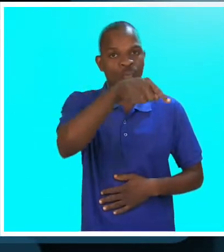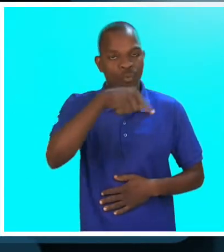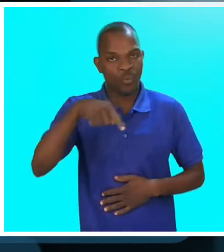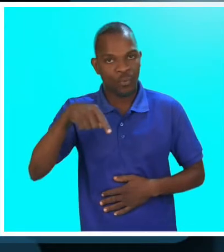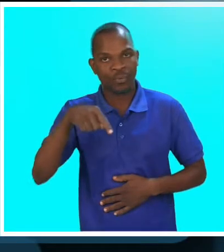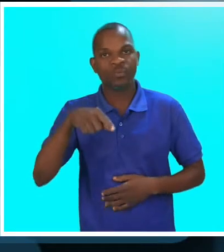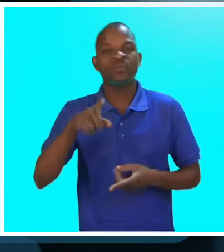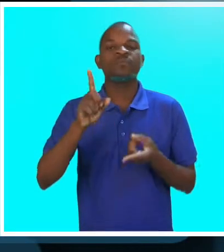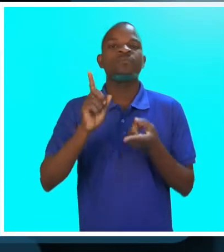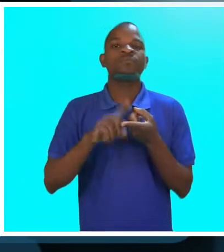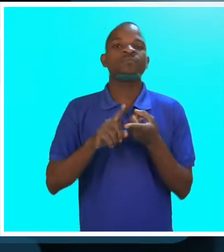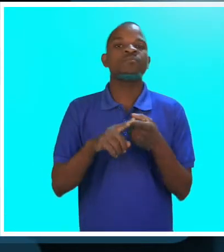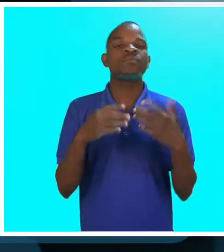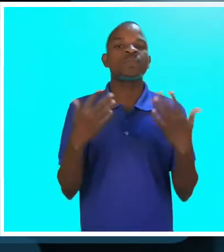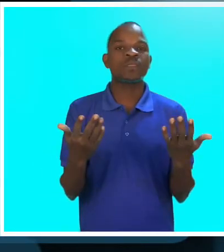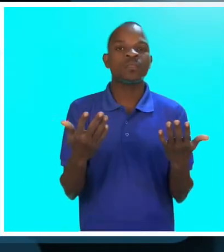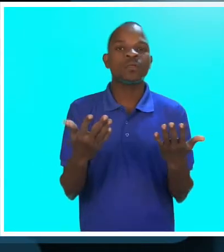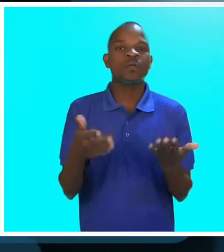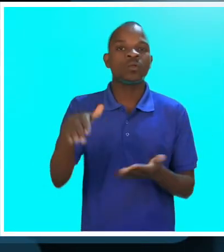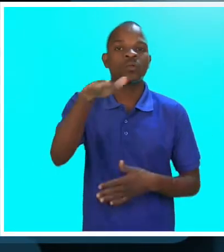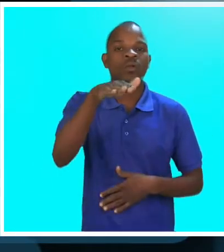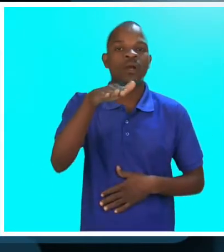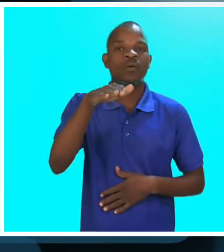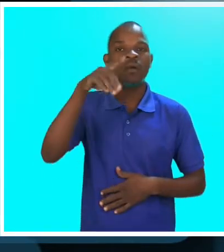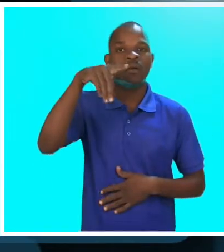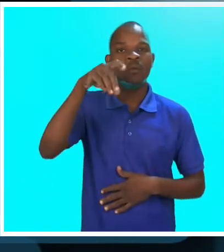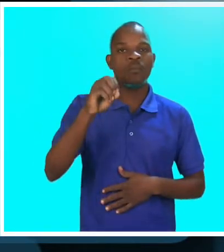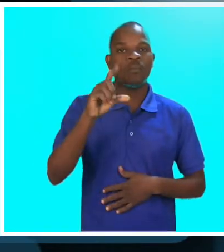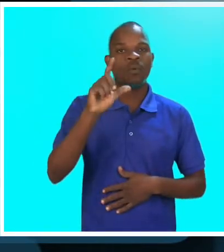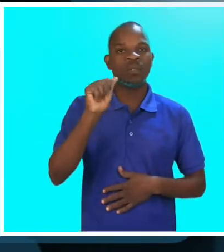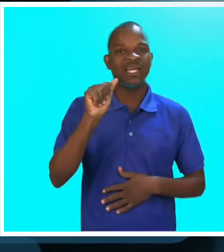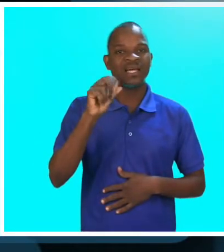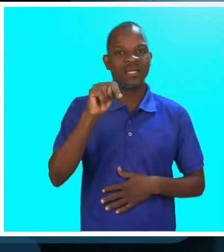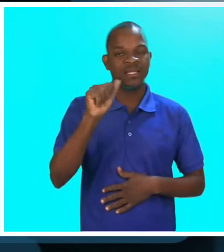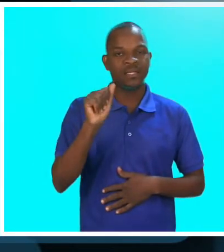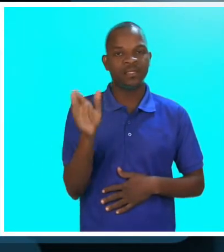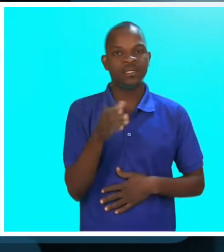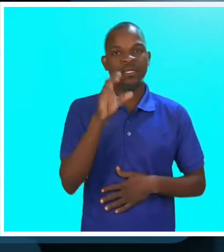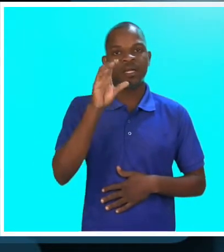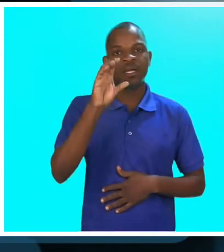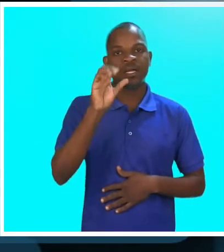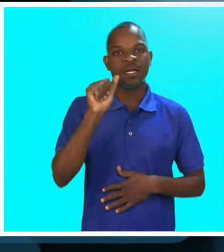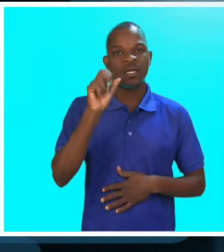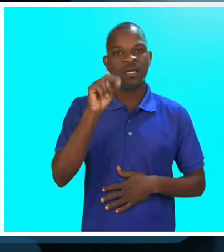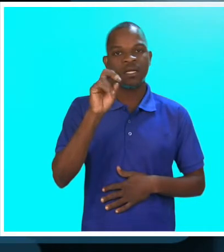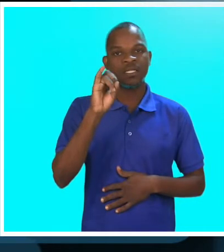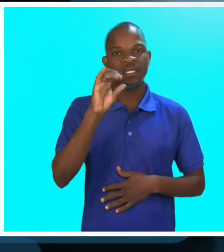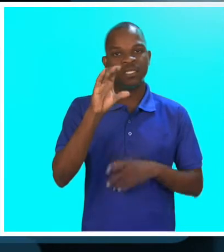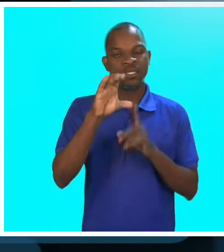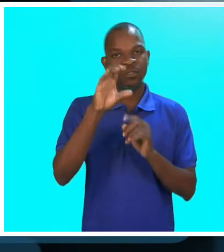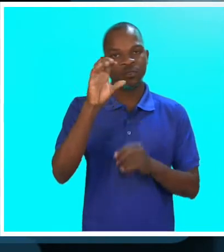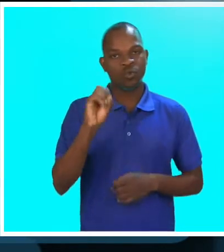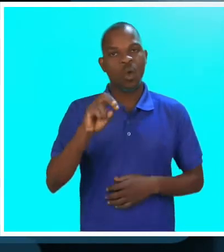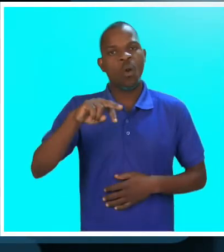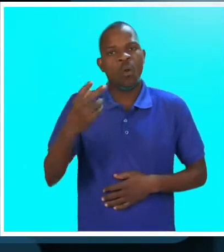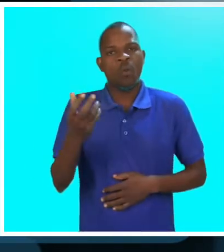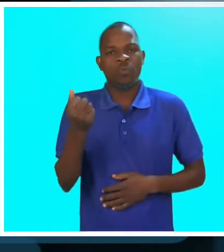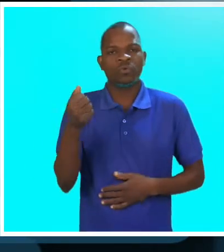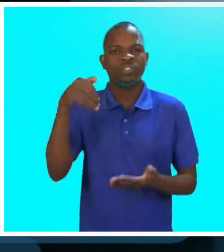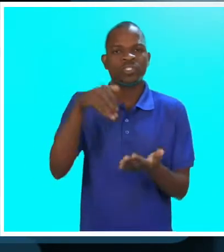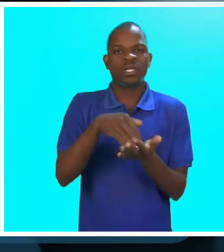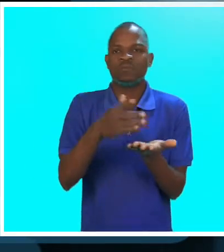assim como na avenida pela tv milênio nacional da planta camisa ou se deslocarem